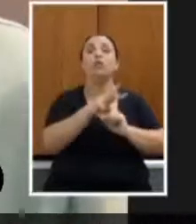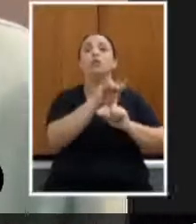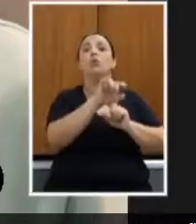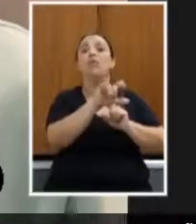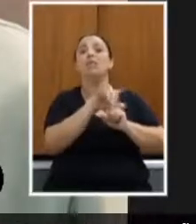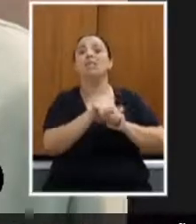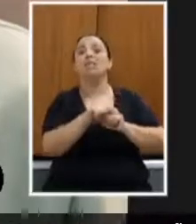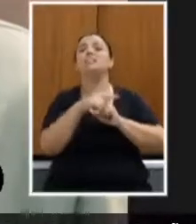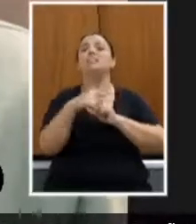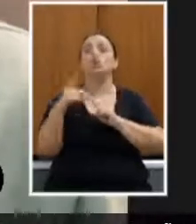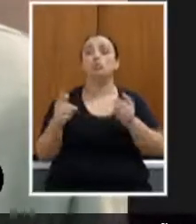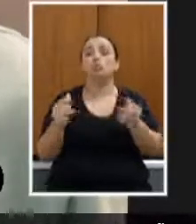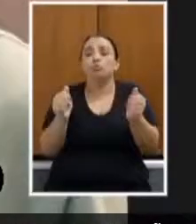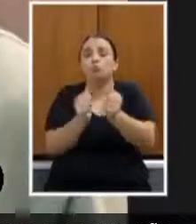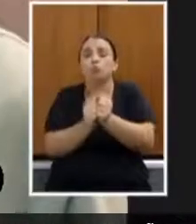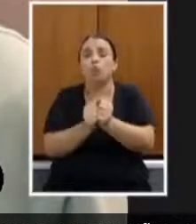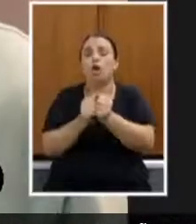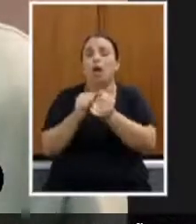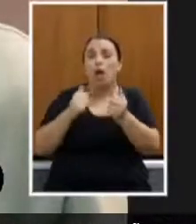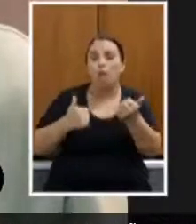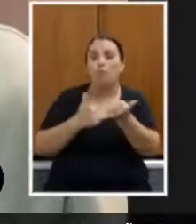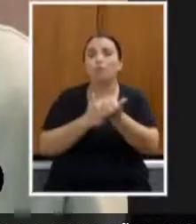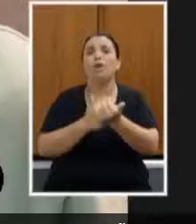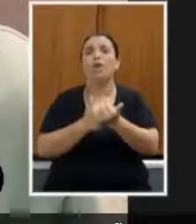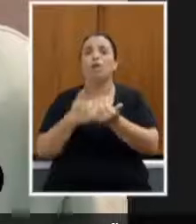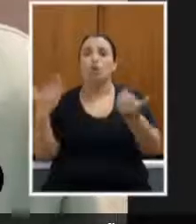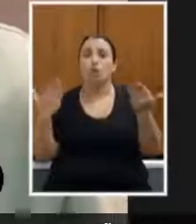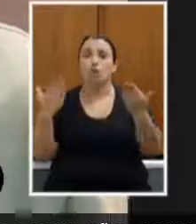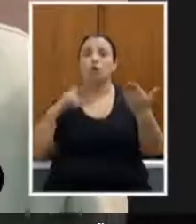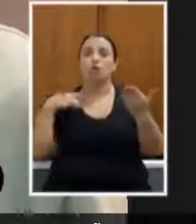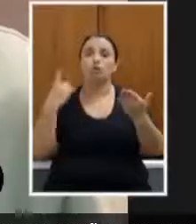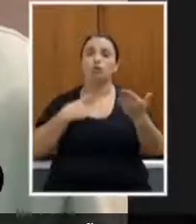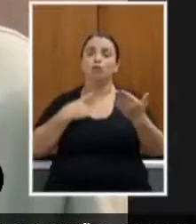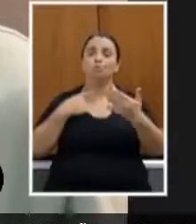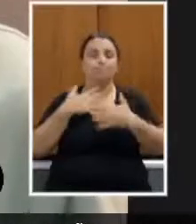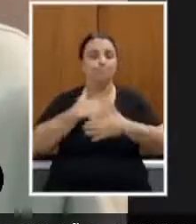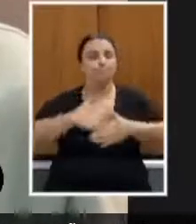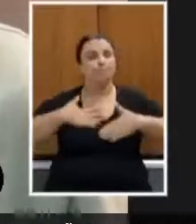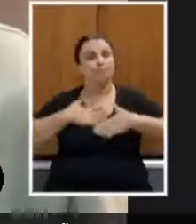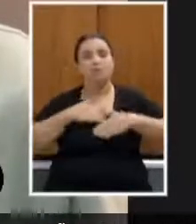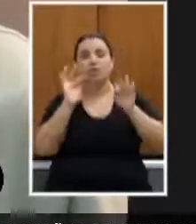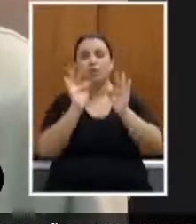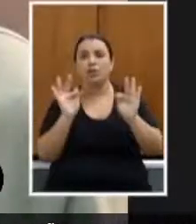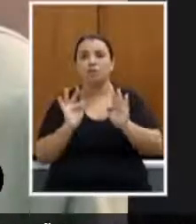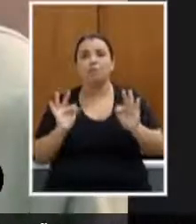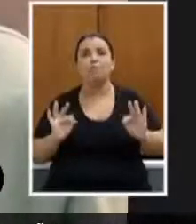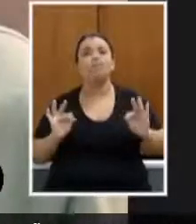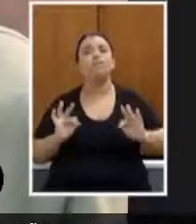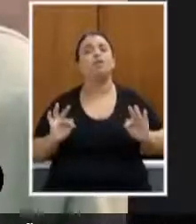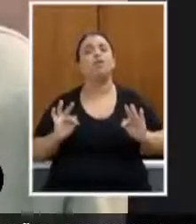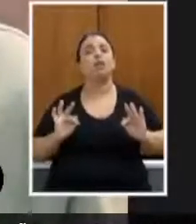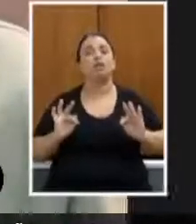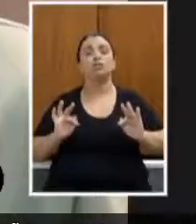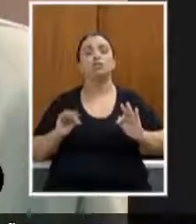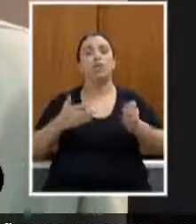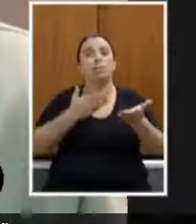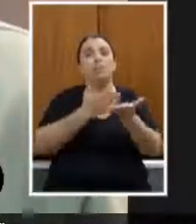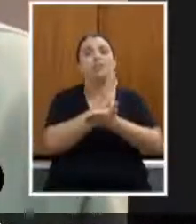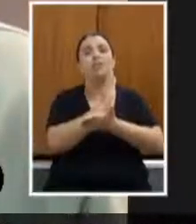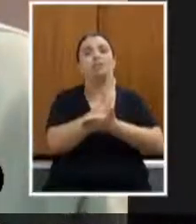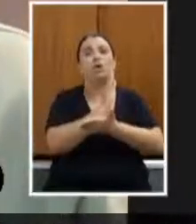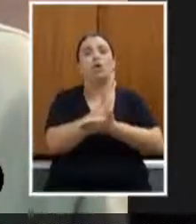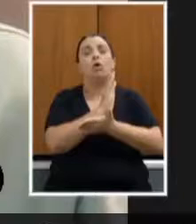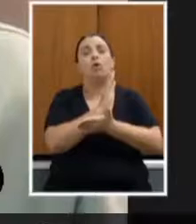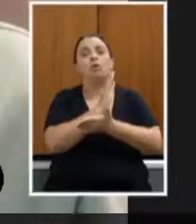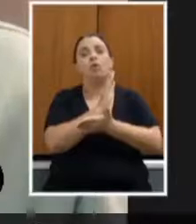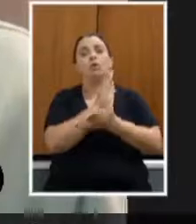debate e estão conosco hoje, comemorando o apoiamento e a aprovação do PL 1658. Finalizando,